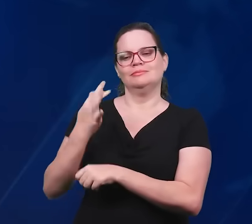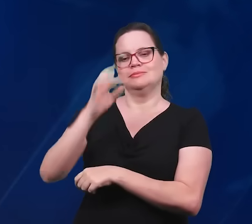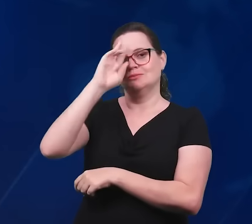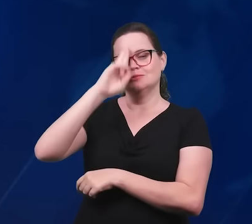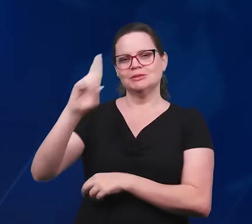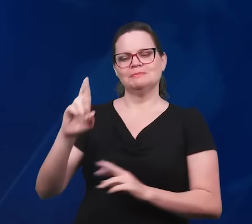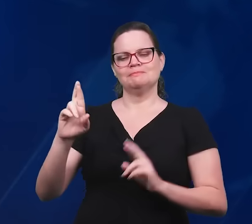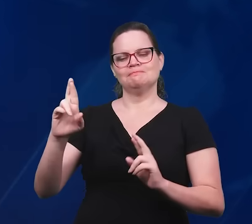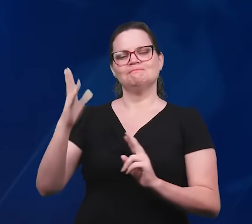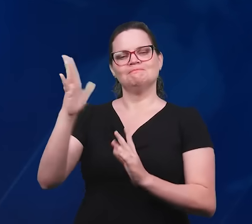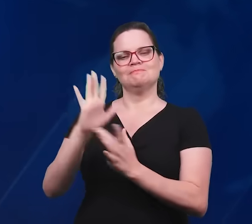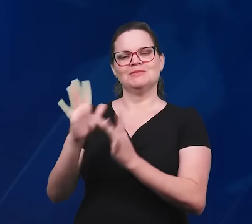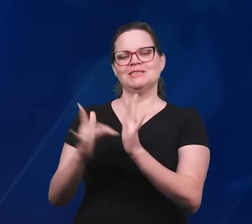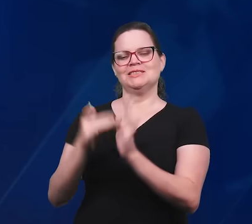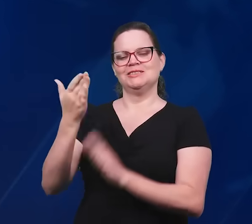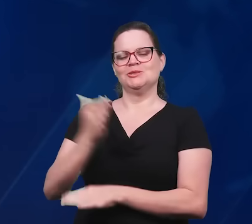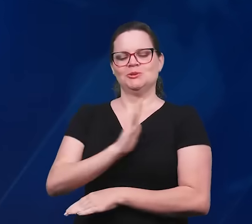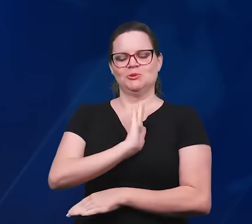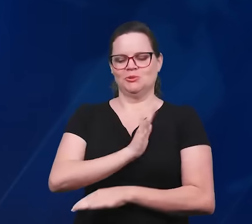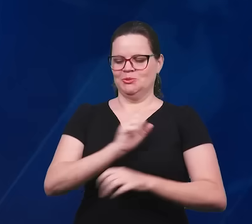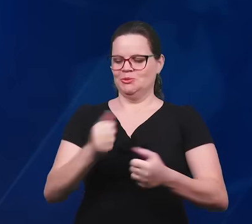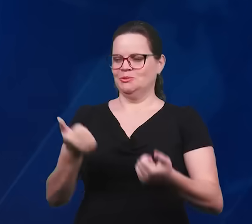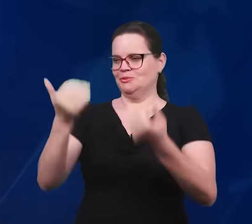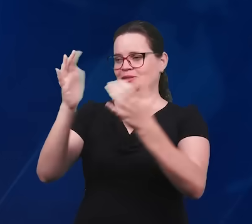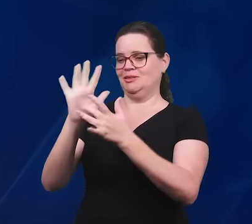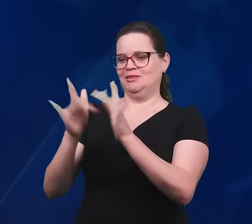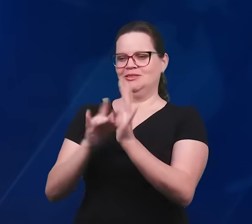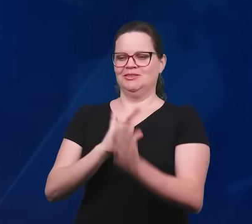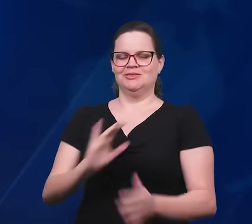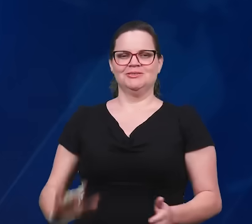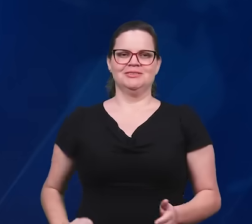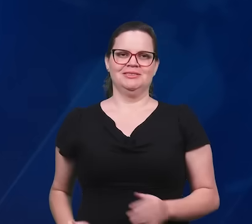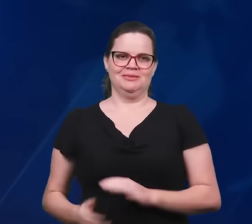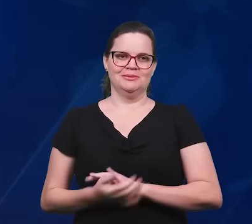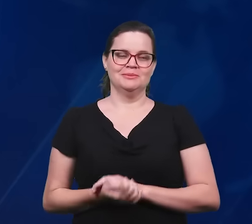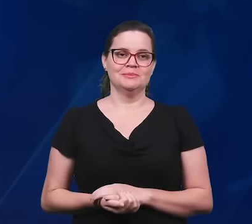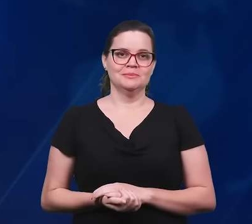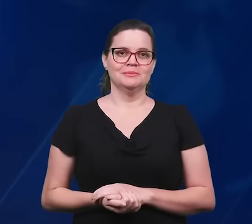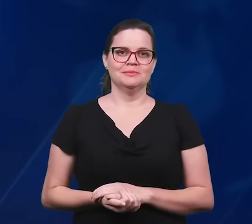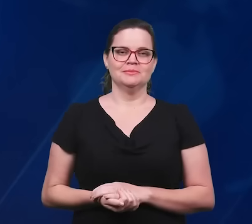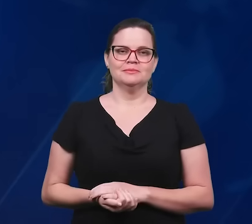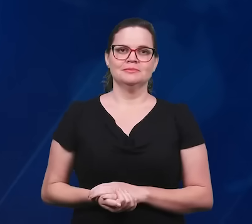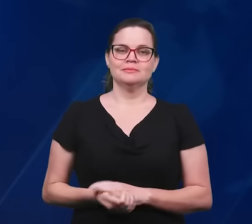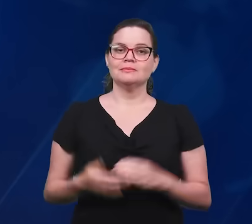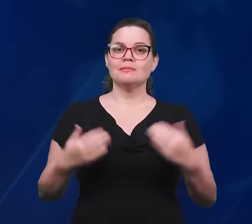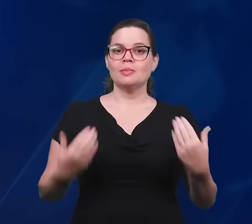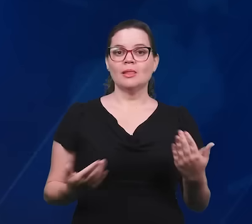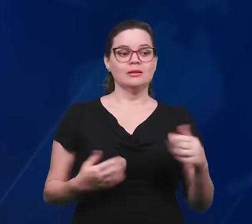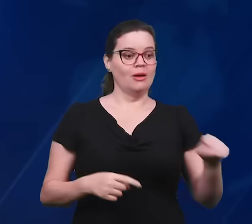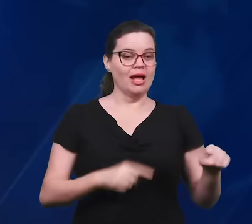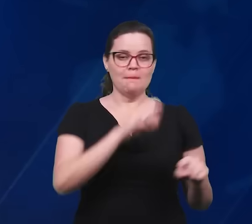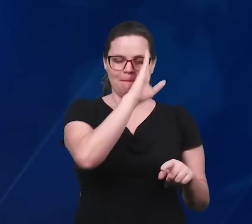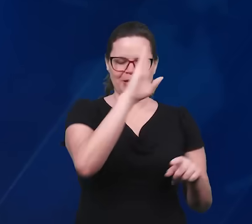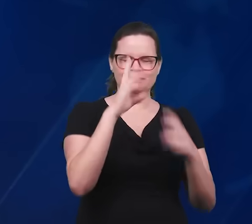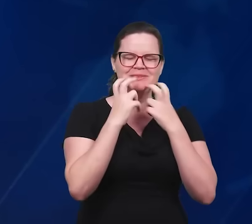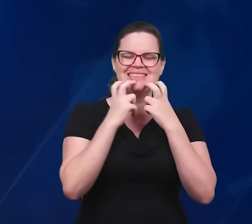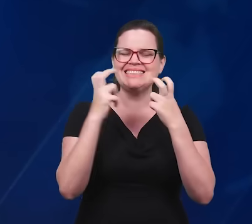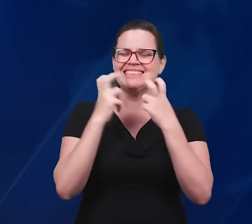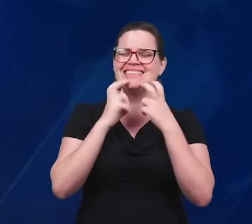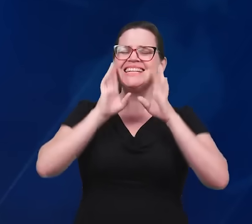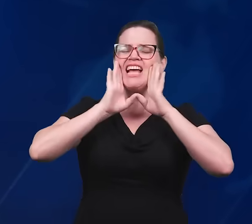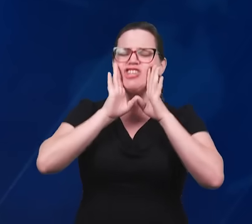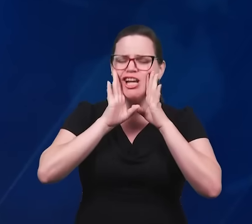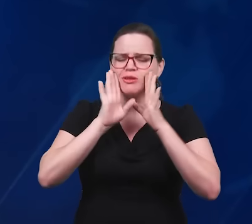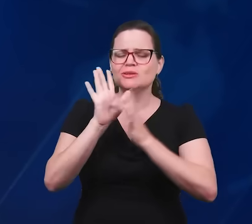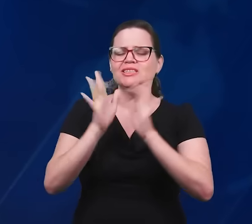nossa expectativa, o nosso coração em Jesus Cristo. Então ele começa a gritar e